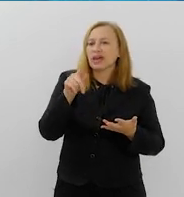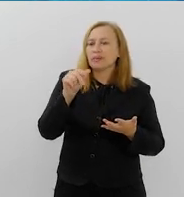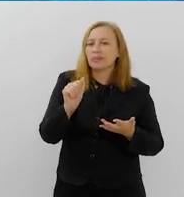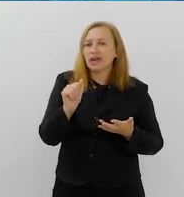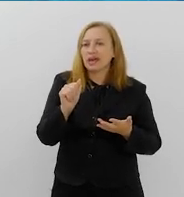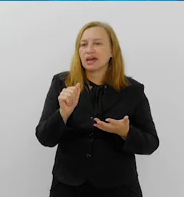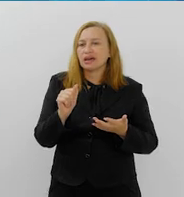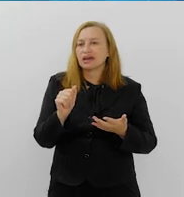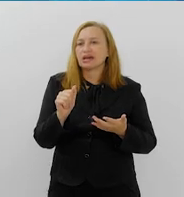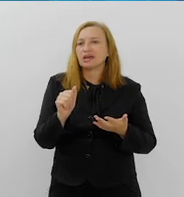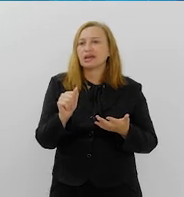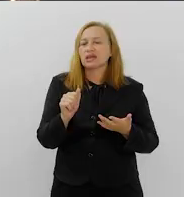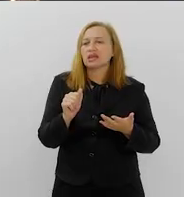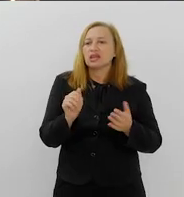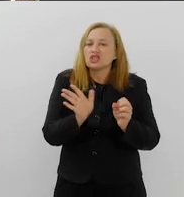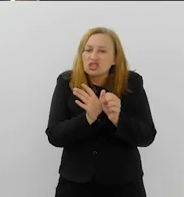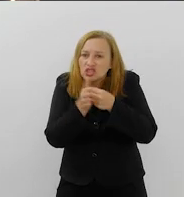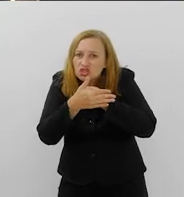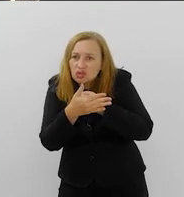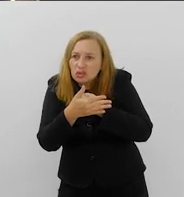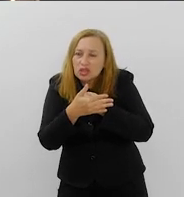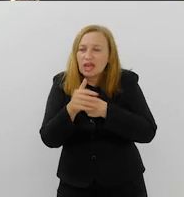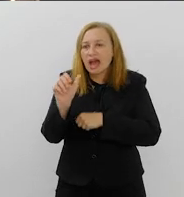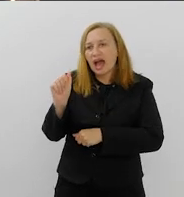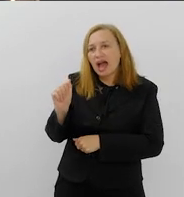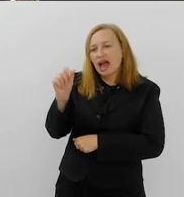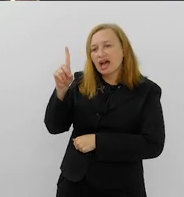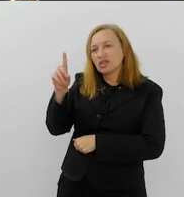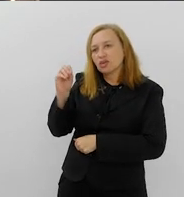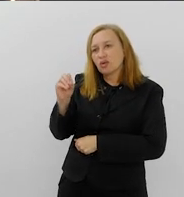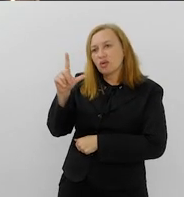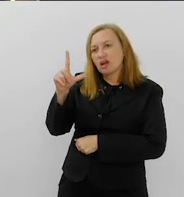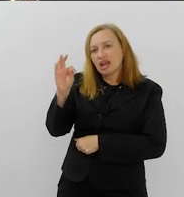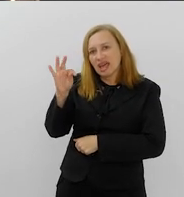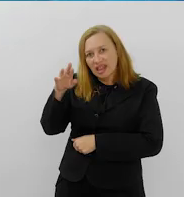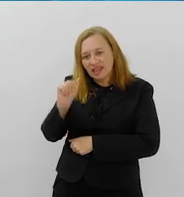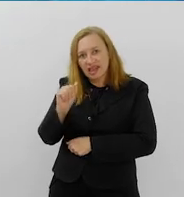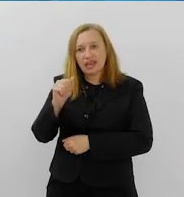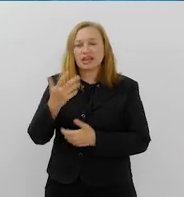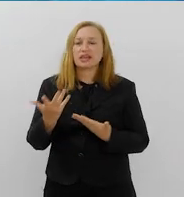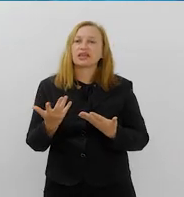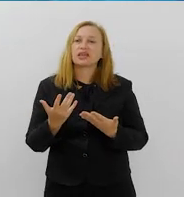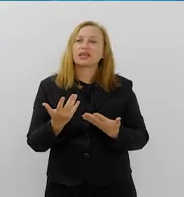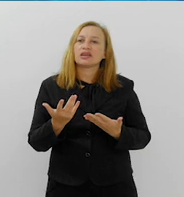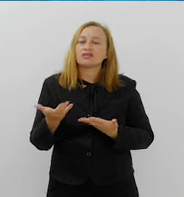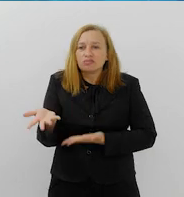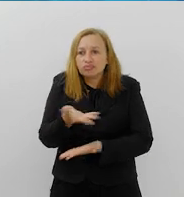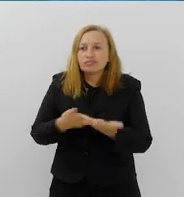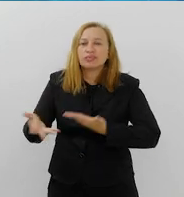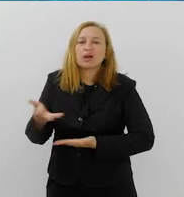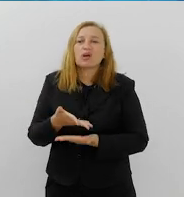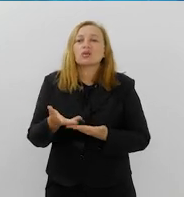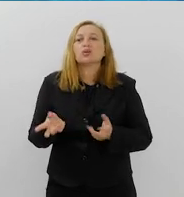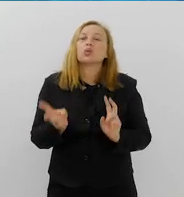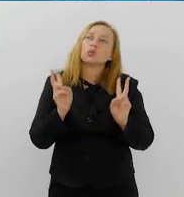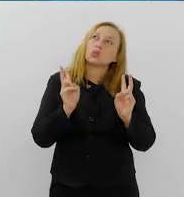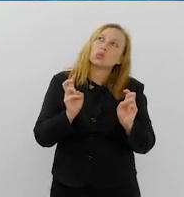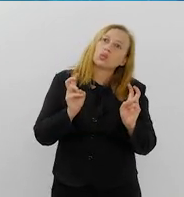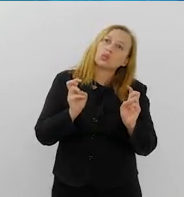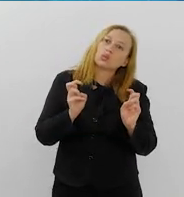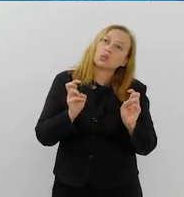pega-pega, brincar de pique-esconde, né? De adoleta, vamos lá, le petit petit colar, vamos, né, interagir.